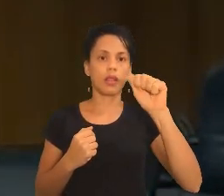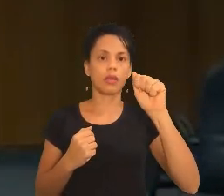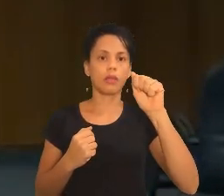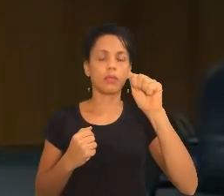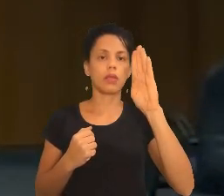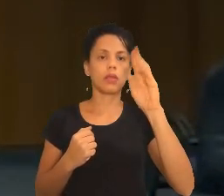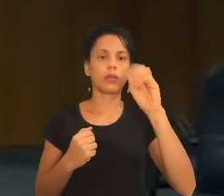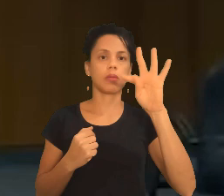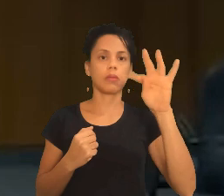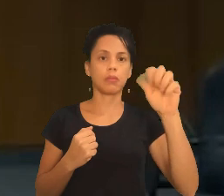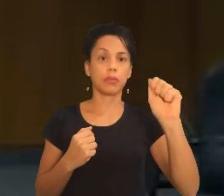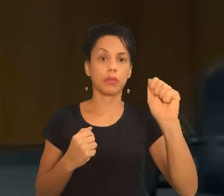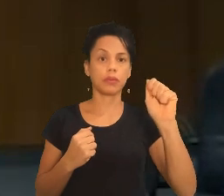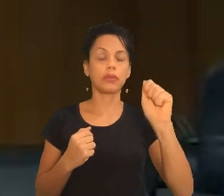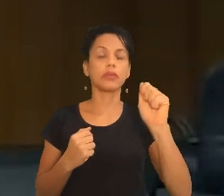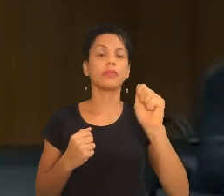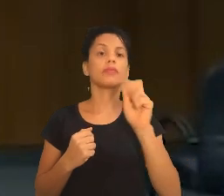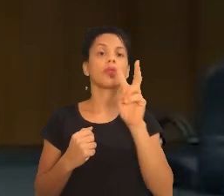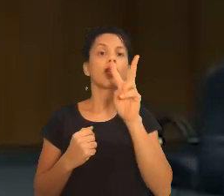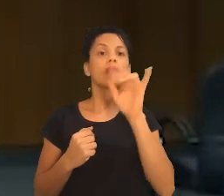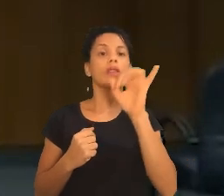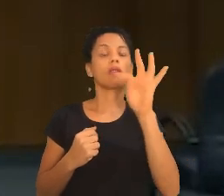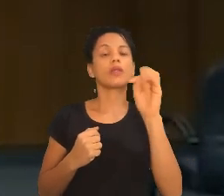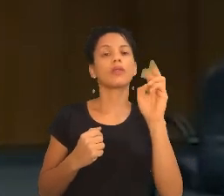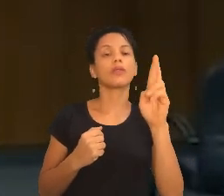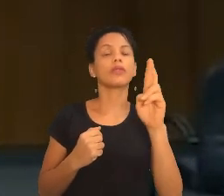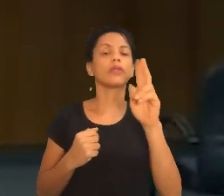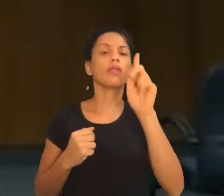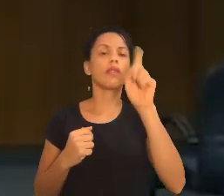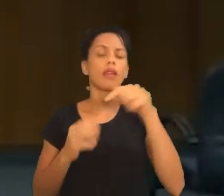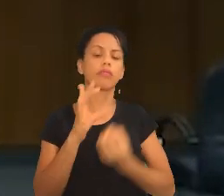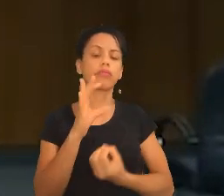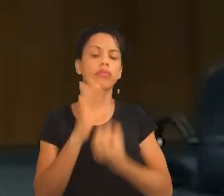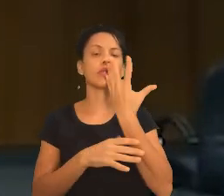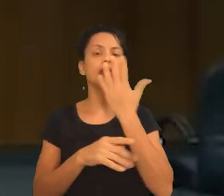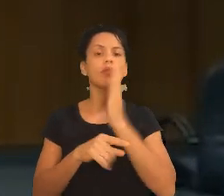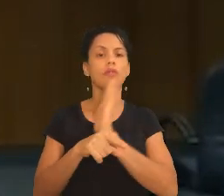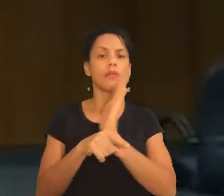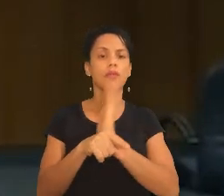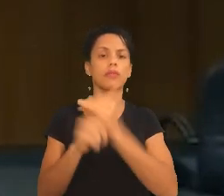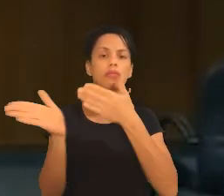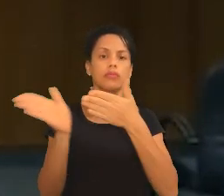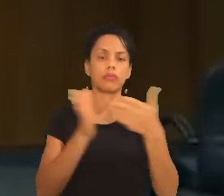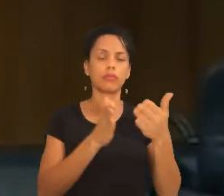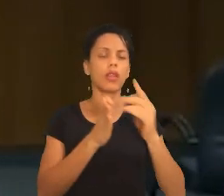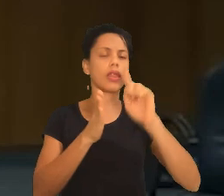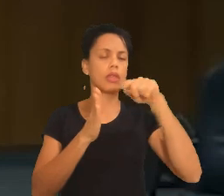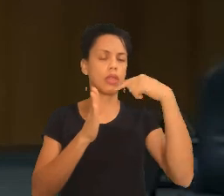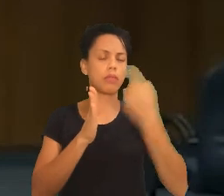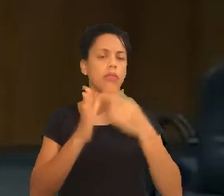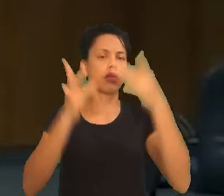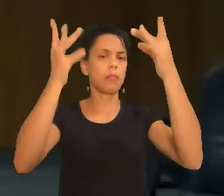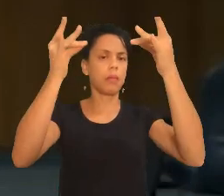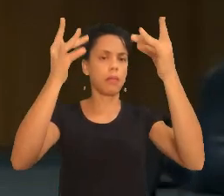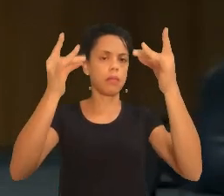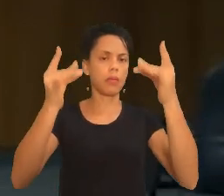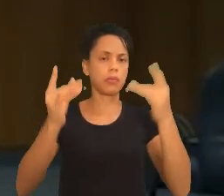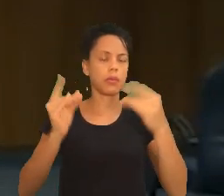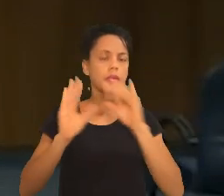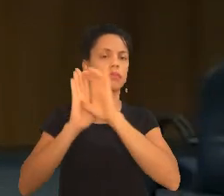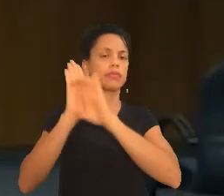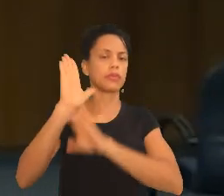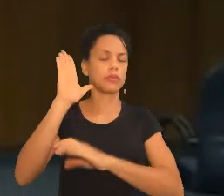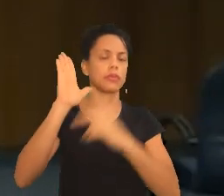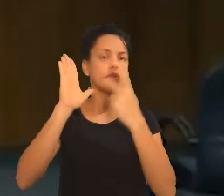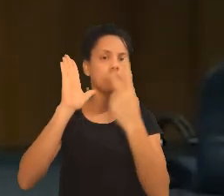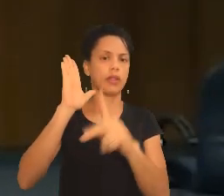O Vitor é o produtor desse filme. Depois eu vou apresentar o currículo todo do Vitor, mas ele é